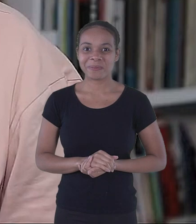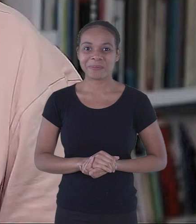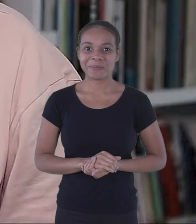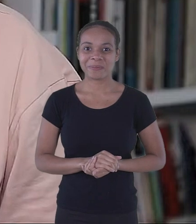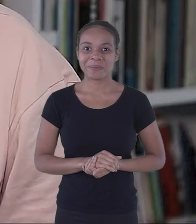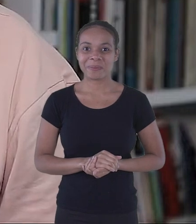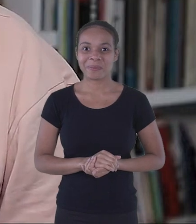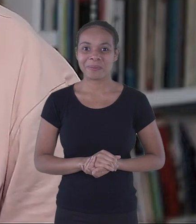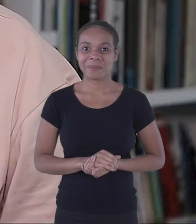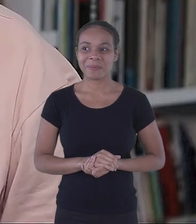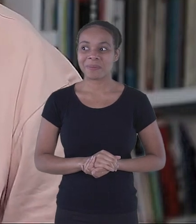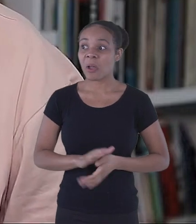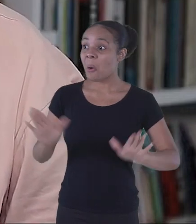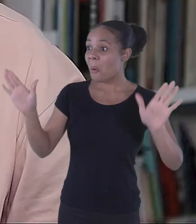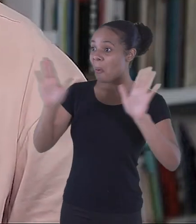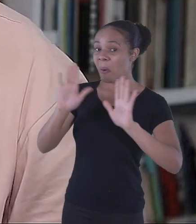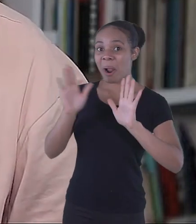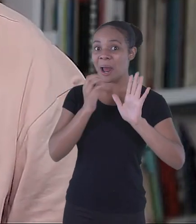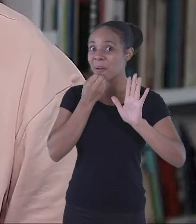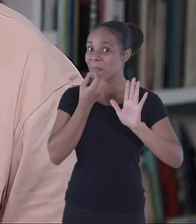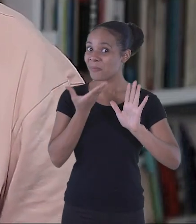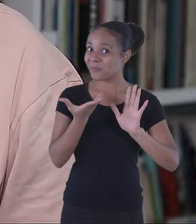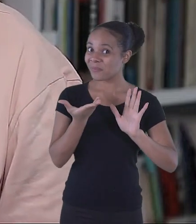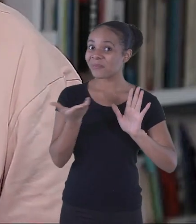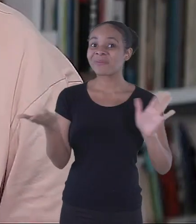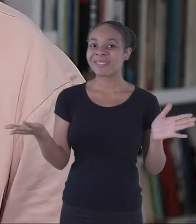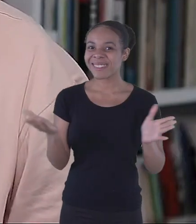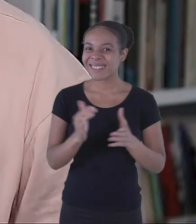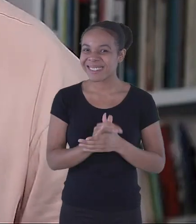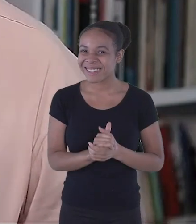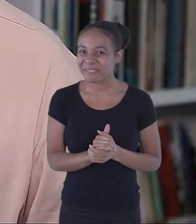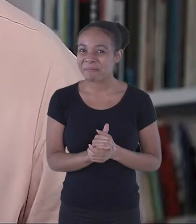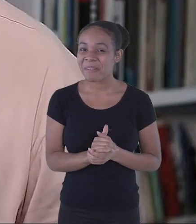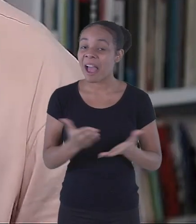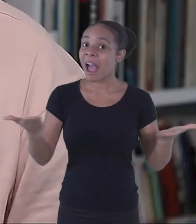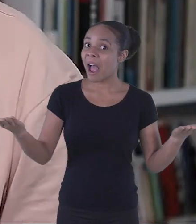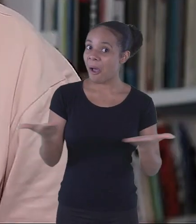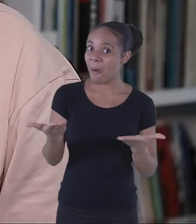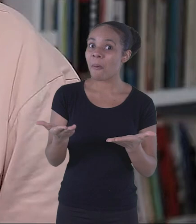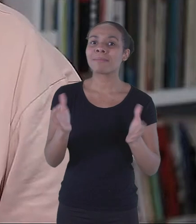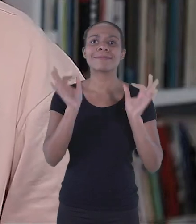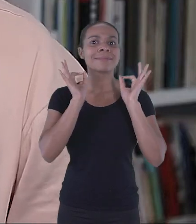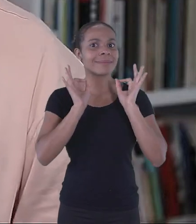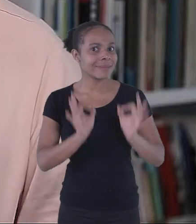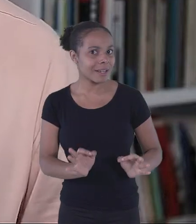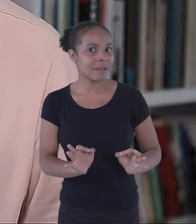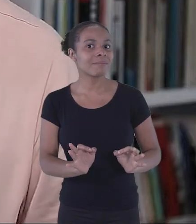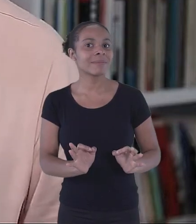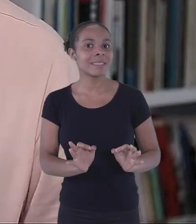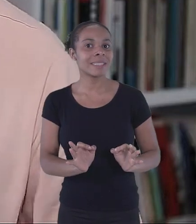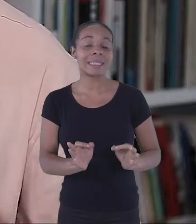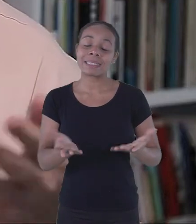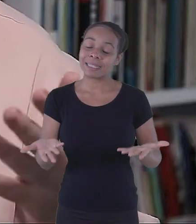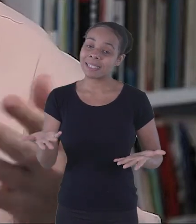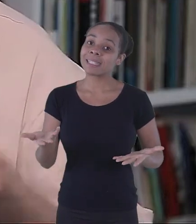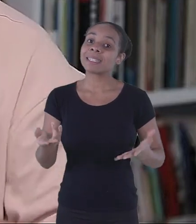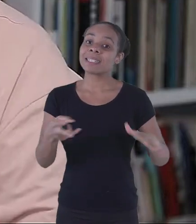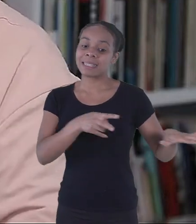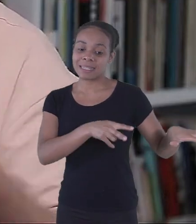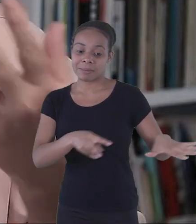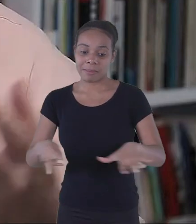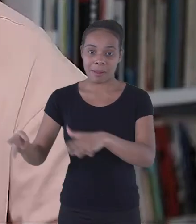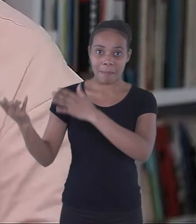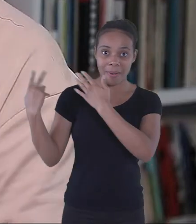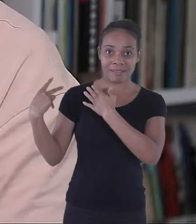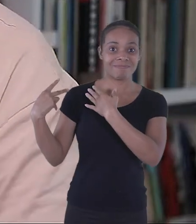24 de março de 2021. Olá, gente. Desta vez vai dar certo. Semana passada, como todos sabem, a live